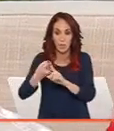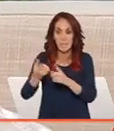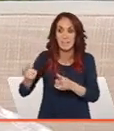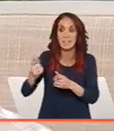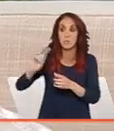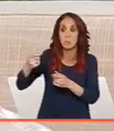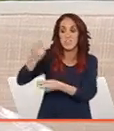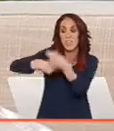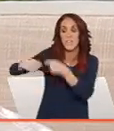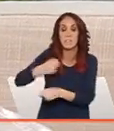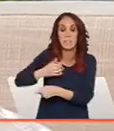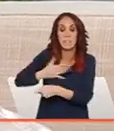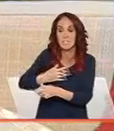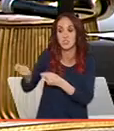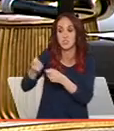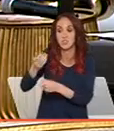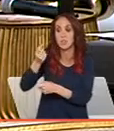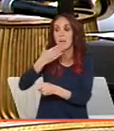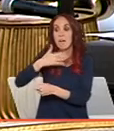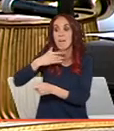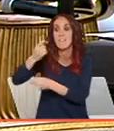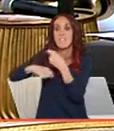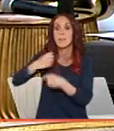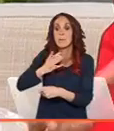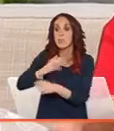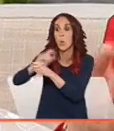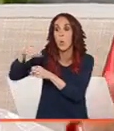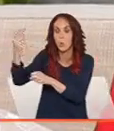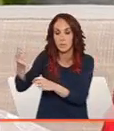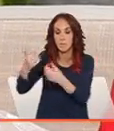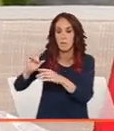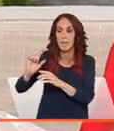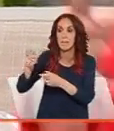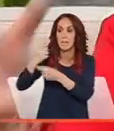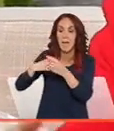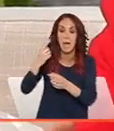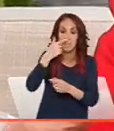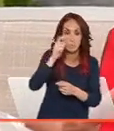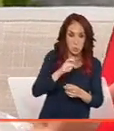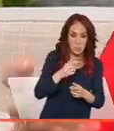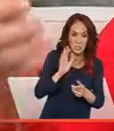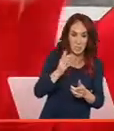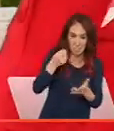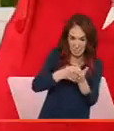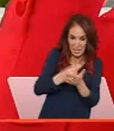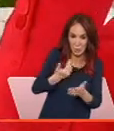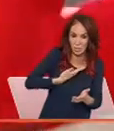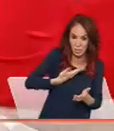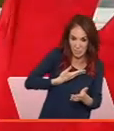chamam empresas gestoras de crédito. Só que no meio destas carteiras de crédito que eles vendem, há dívidas que pessoas já pagaram e